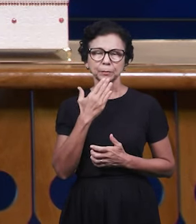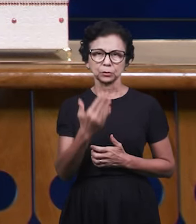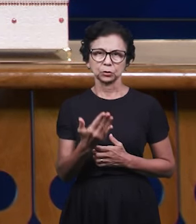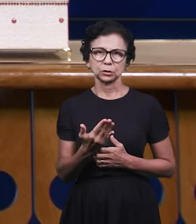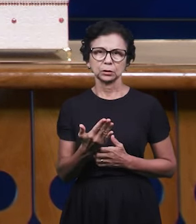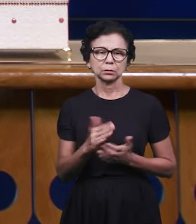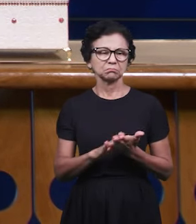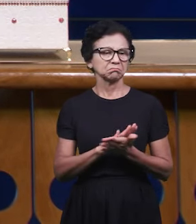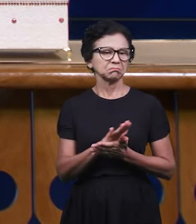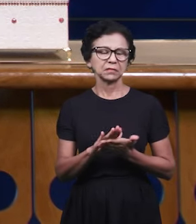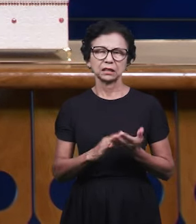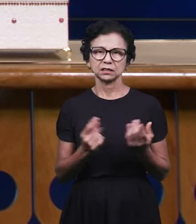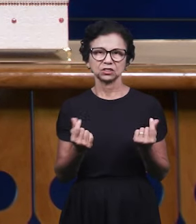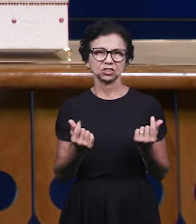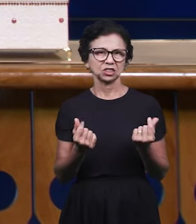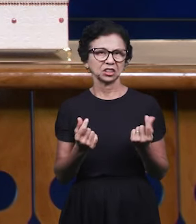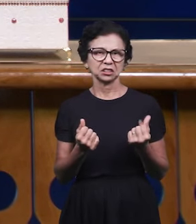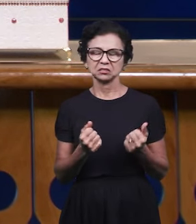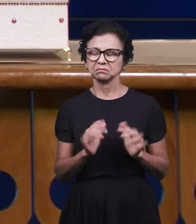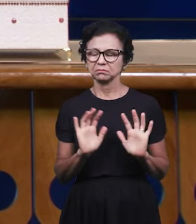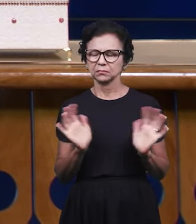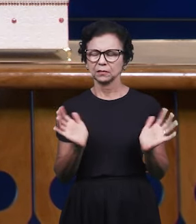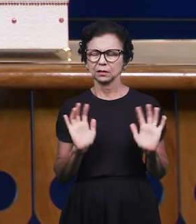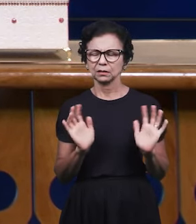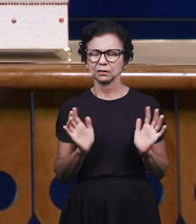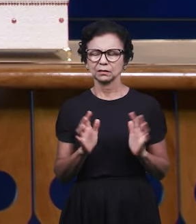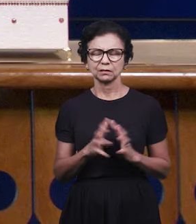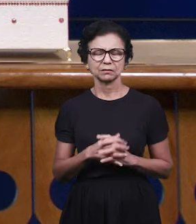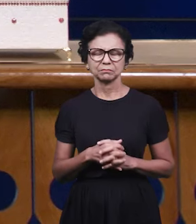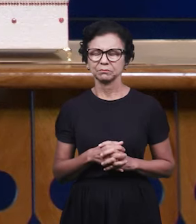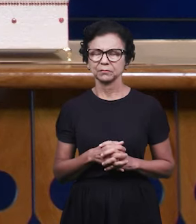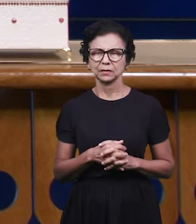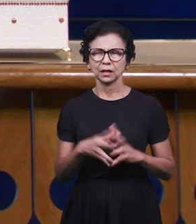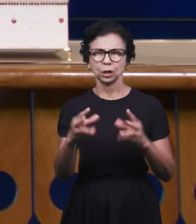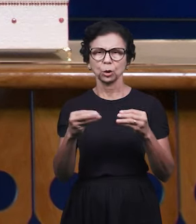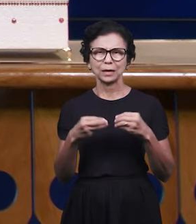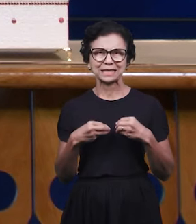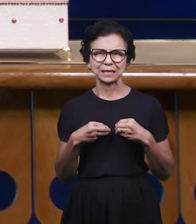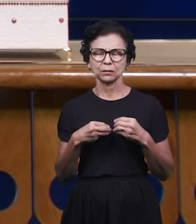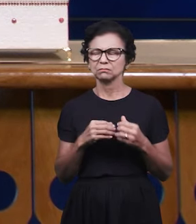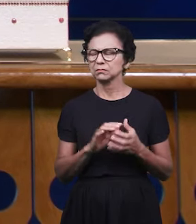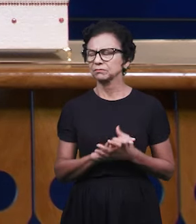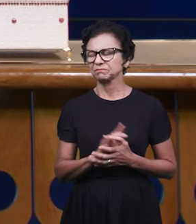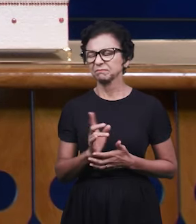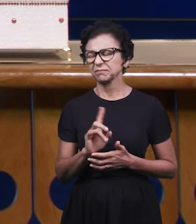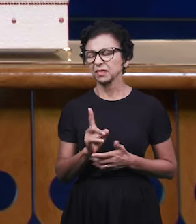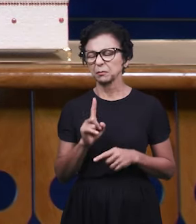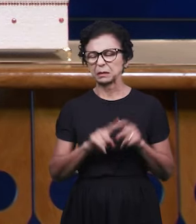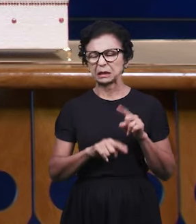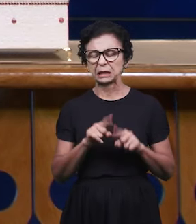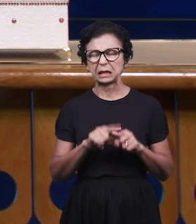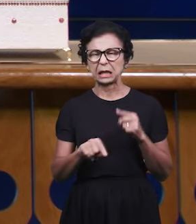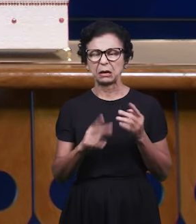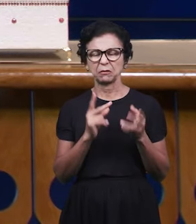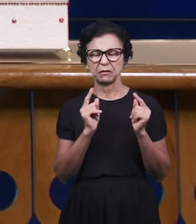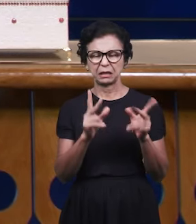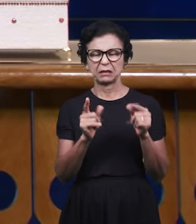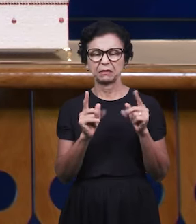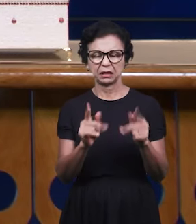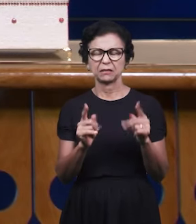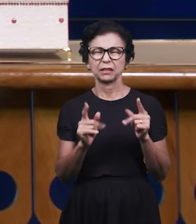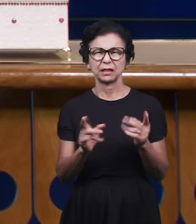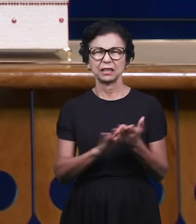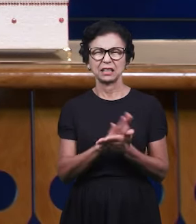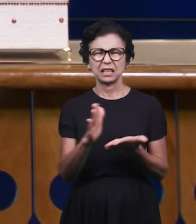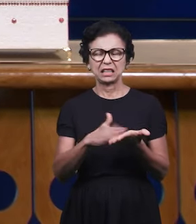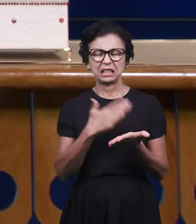vamos pedir nenhuma contribuição financeira, não vamos causar constrangimento, não vamos pedir oferta, não vamos tentar te vender, nada,